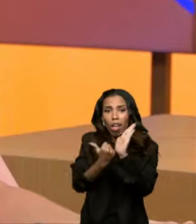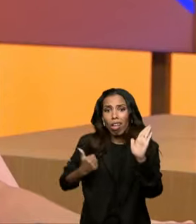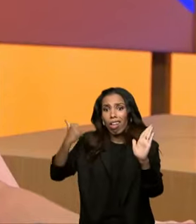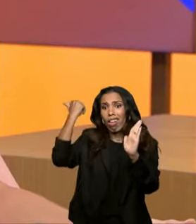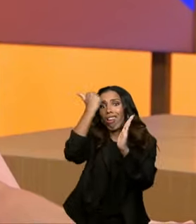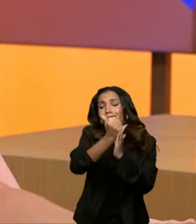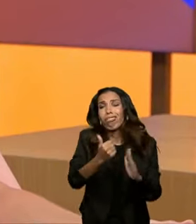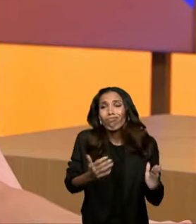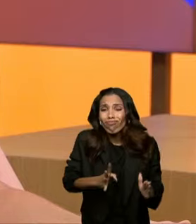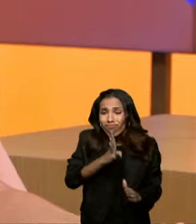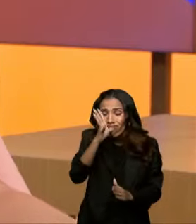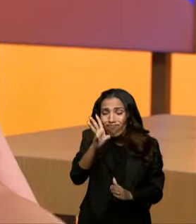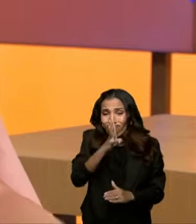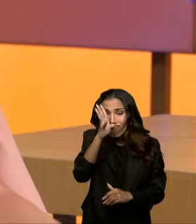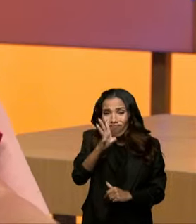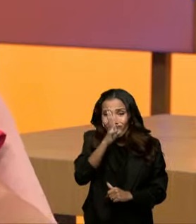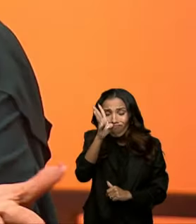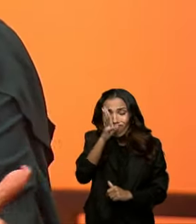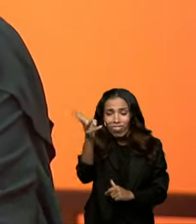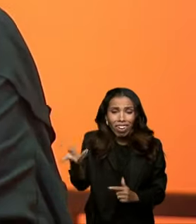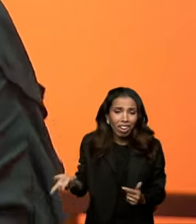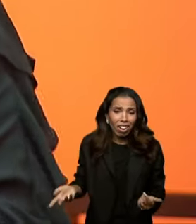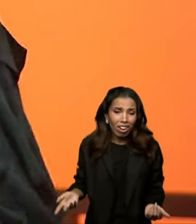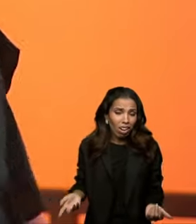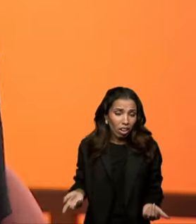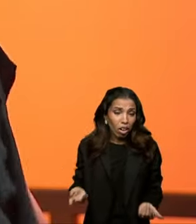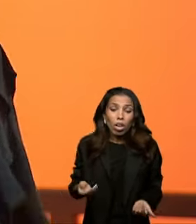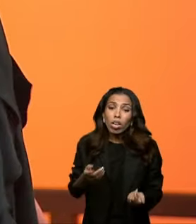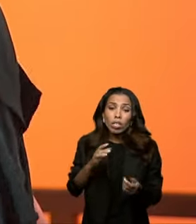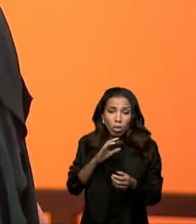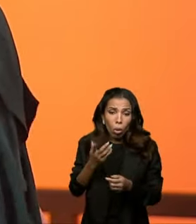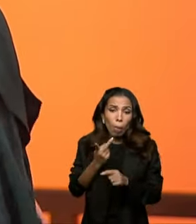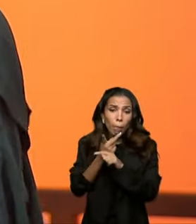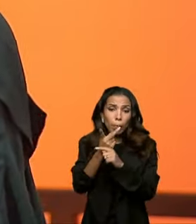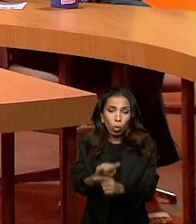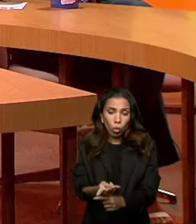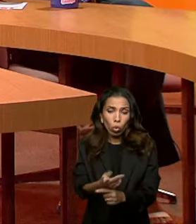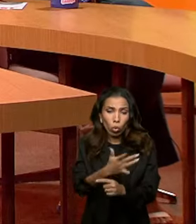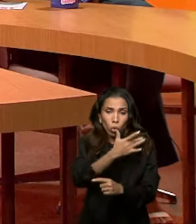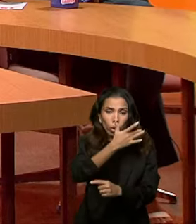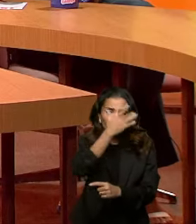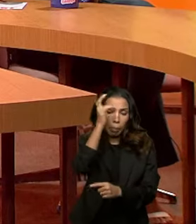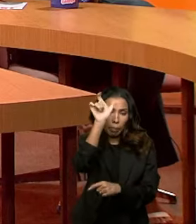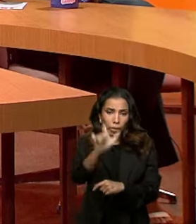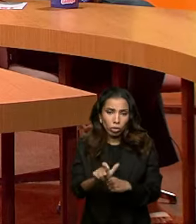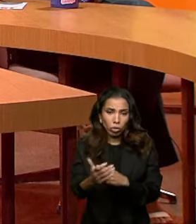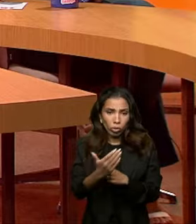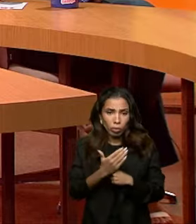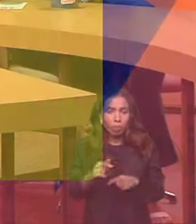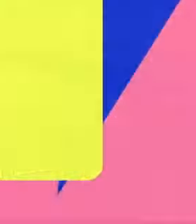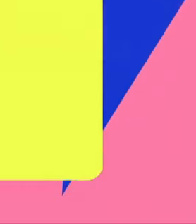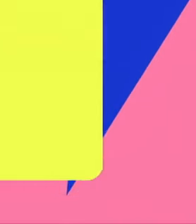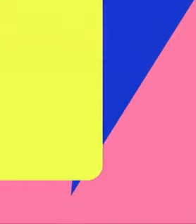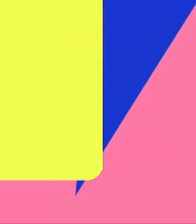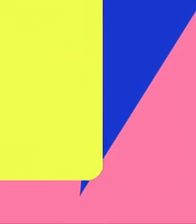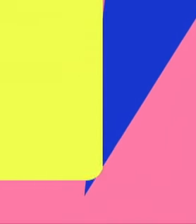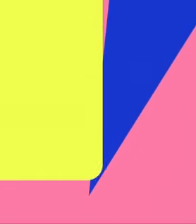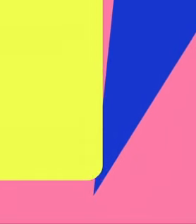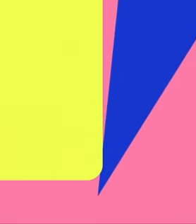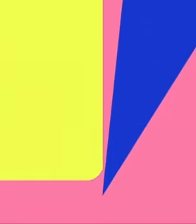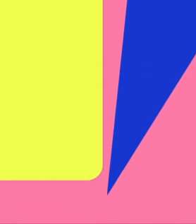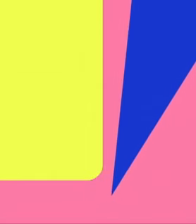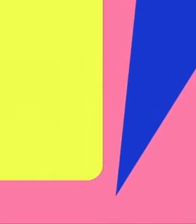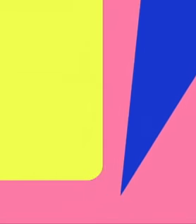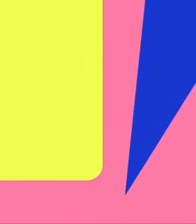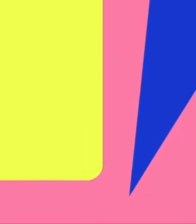tem sentido. Nem água, né, doutora? Claro. Não tem sentido. Então, busque ajuda para não tomar. Obrigada, doutora. Até o Leonardo Rangel dizendo, boa tarde,